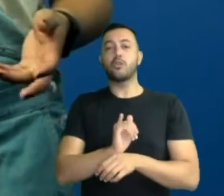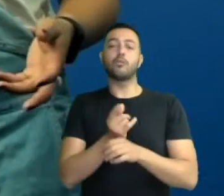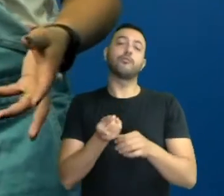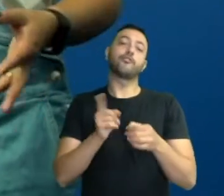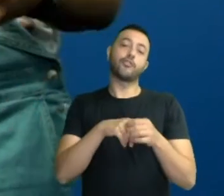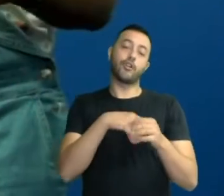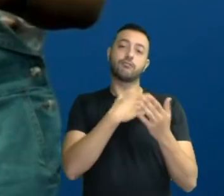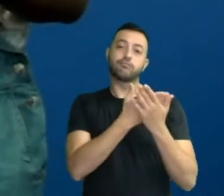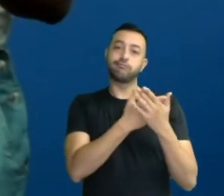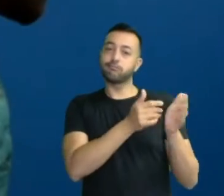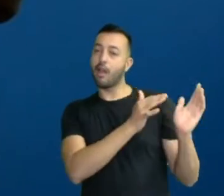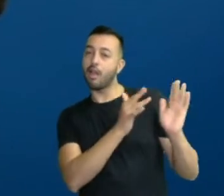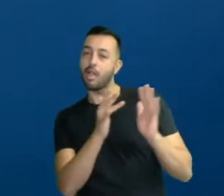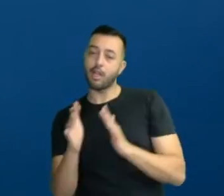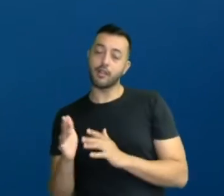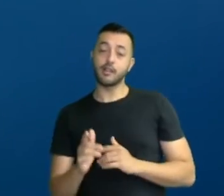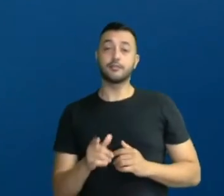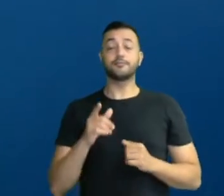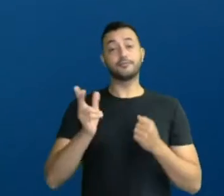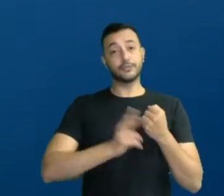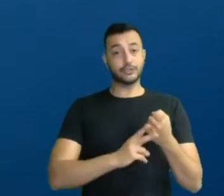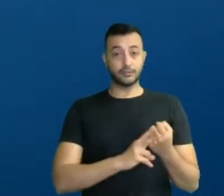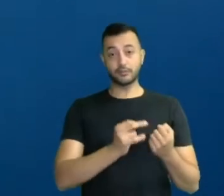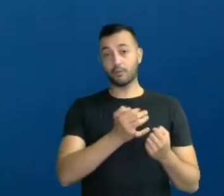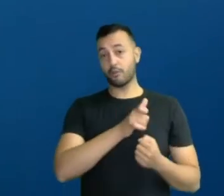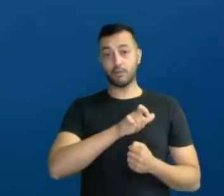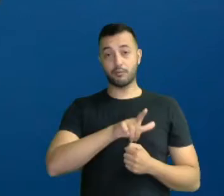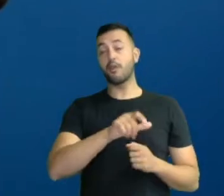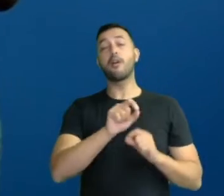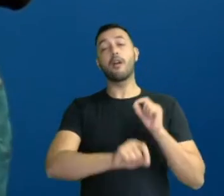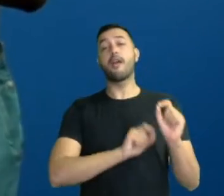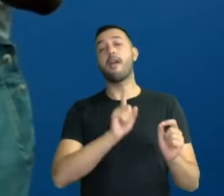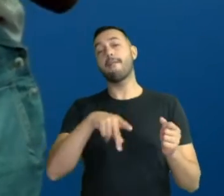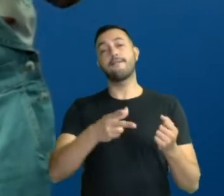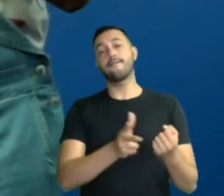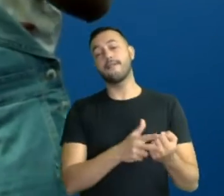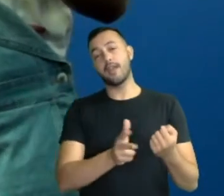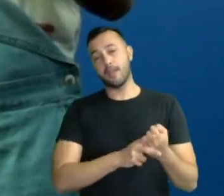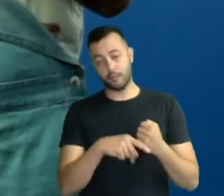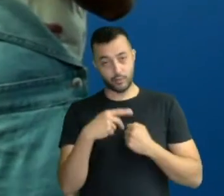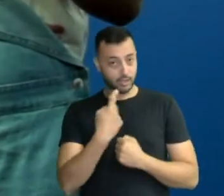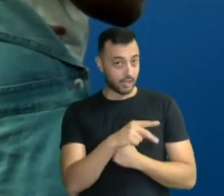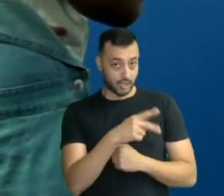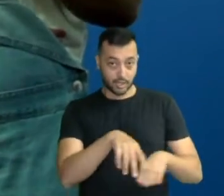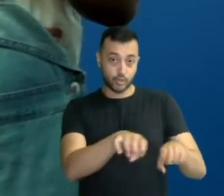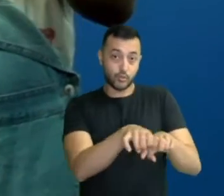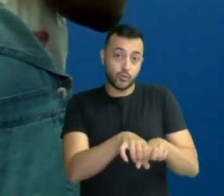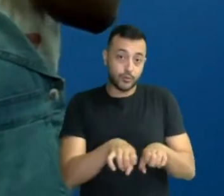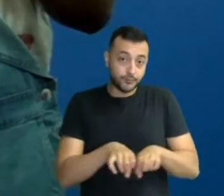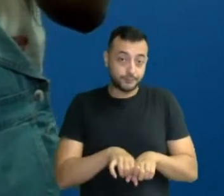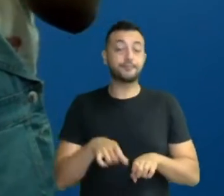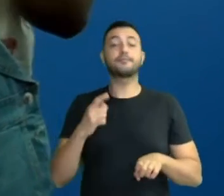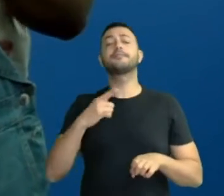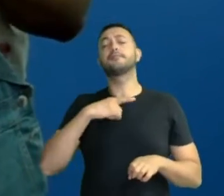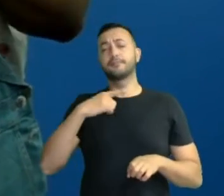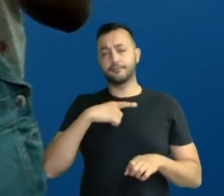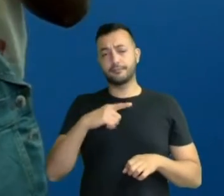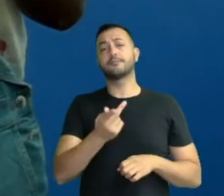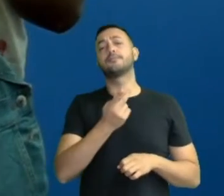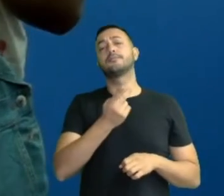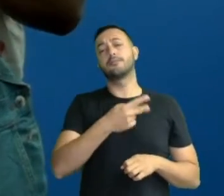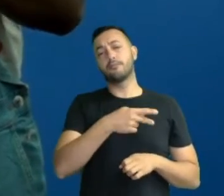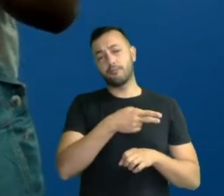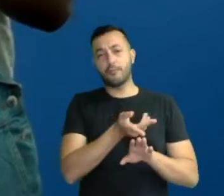aula, certo? Então, os verbos pronominais, eles são verbos que na sua estrutura tem o